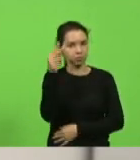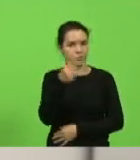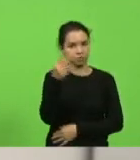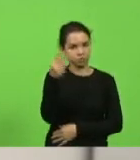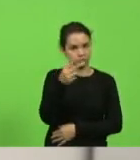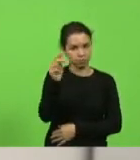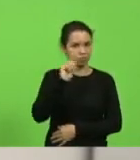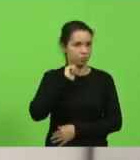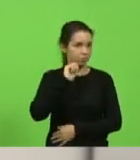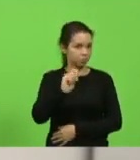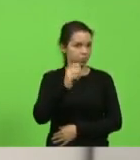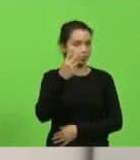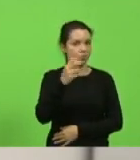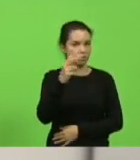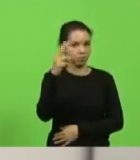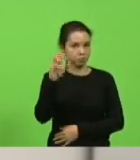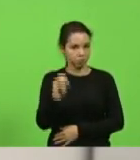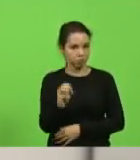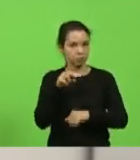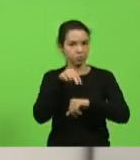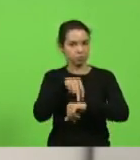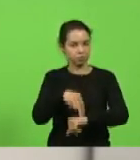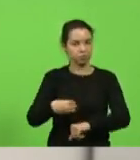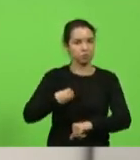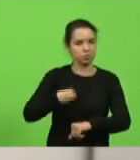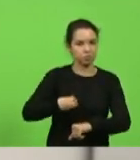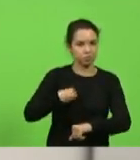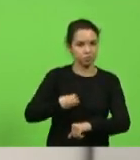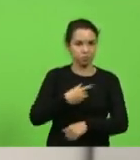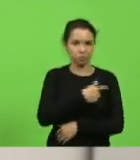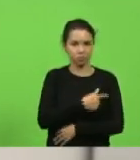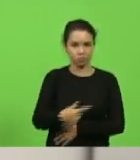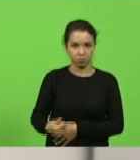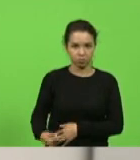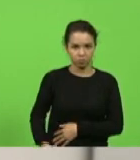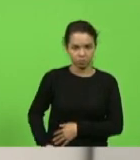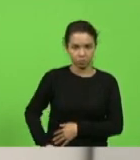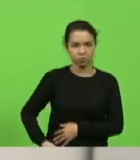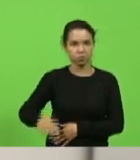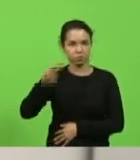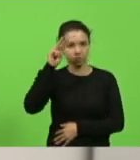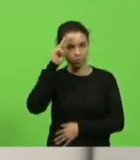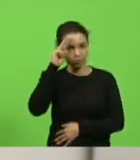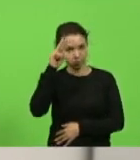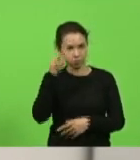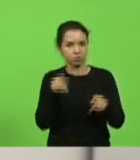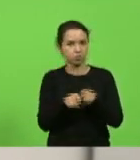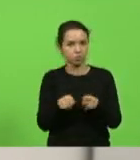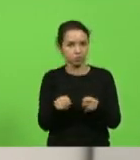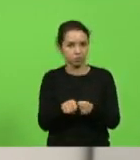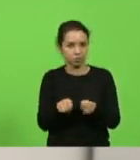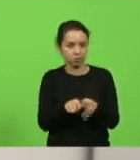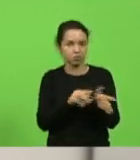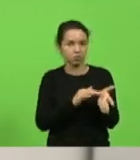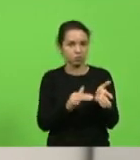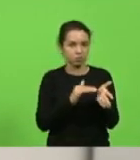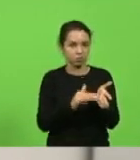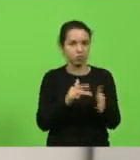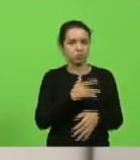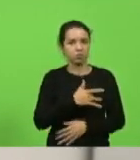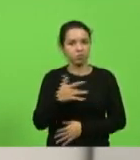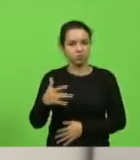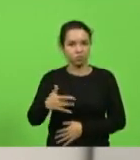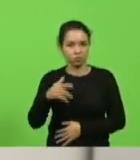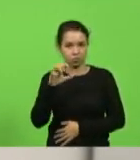22/4/2020, na qual estavam presentes o senhor governador Carlos Moisés e o então secretário de Saúde Elton Zeferino, o